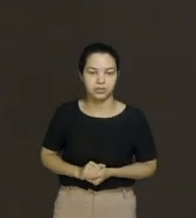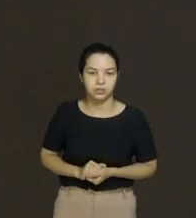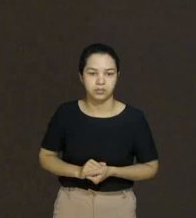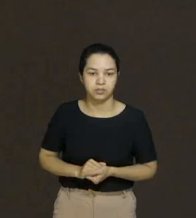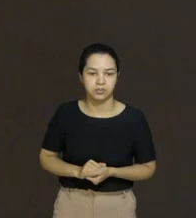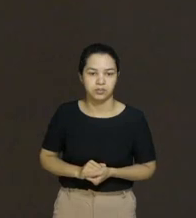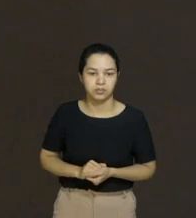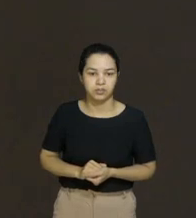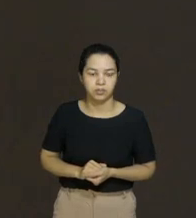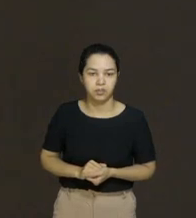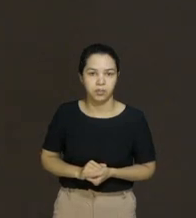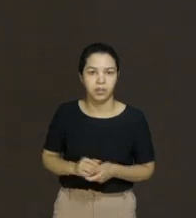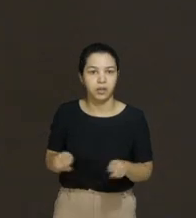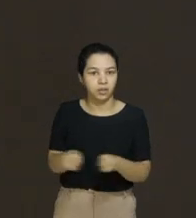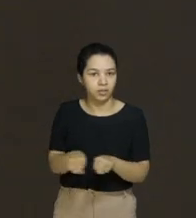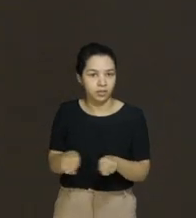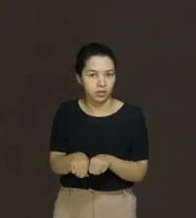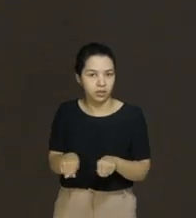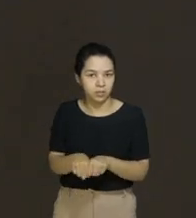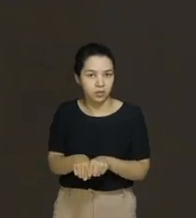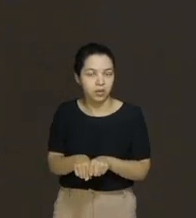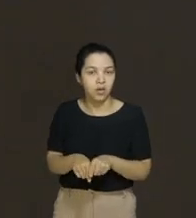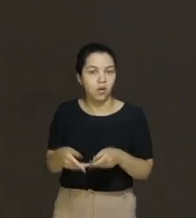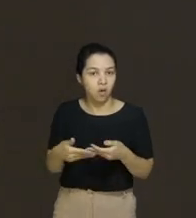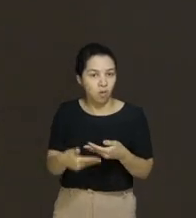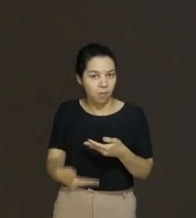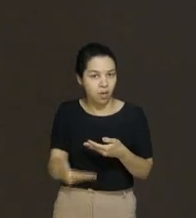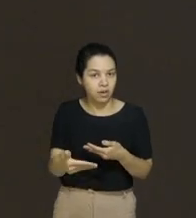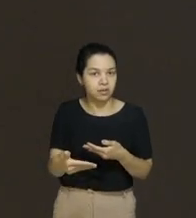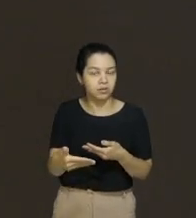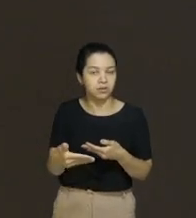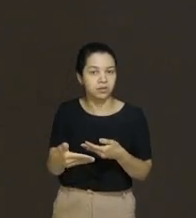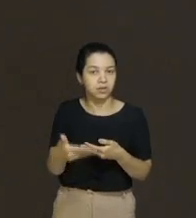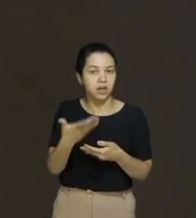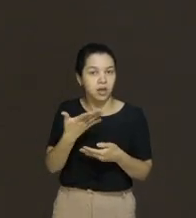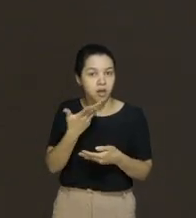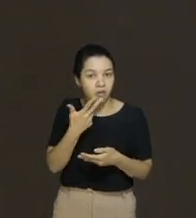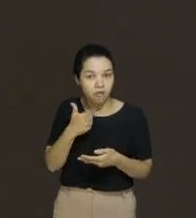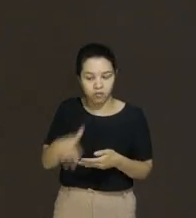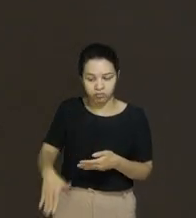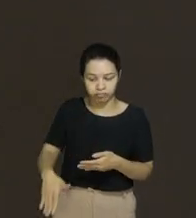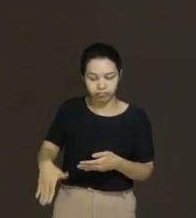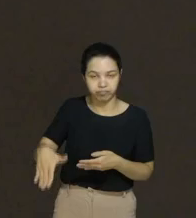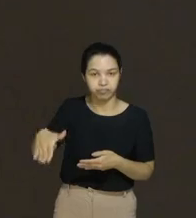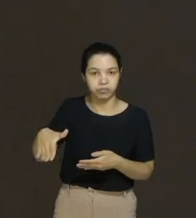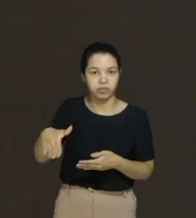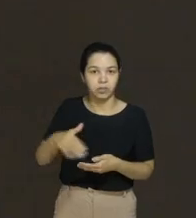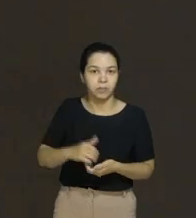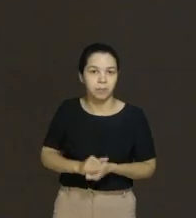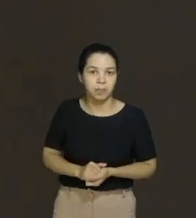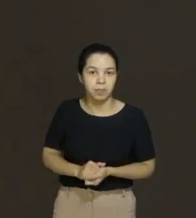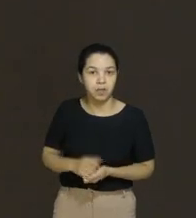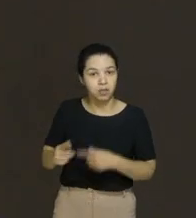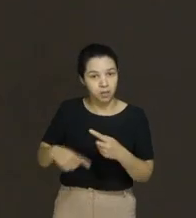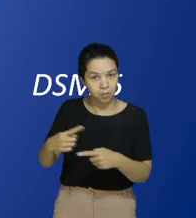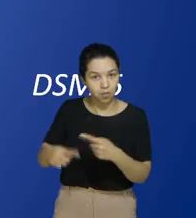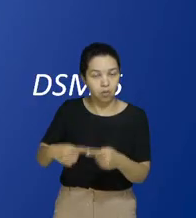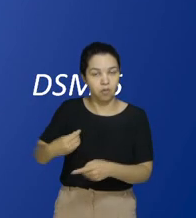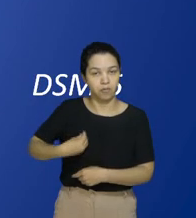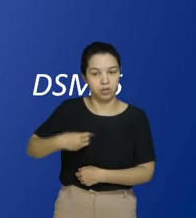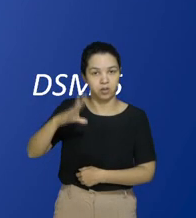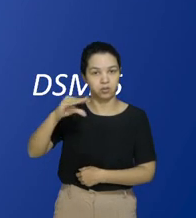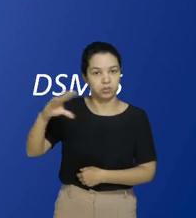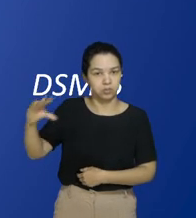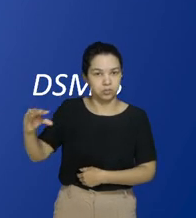Então, começa na infância. Hoje já tem trabalhos que podem, estão achando que pode começar na vida adulta também.